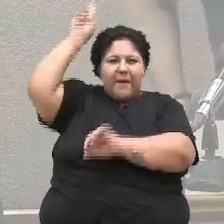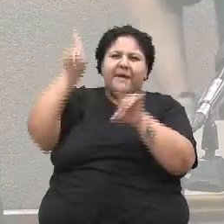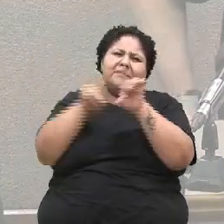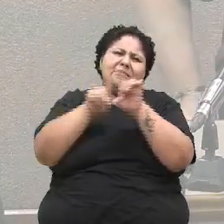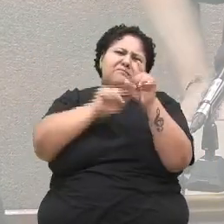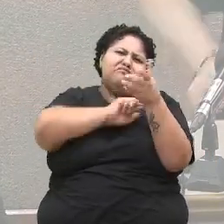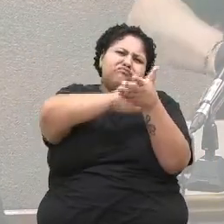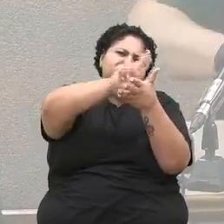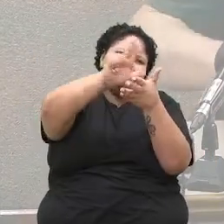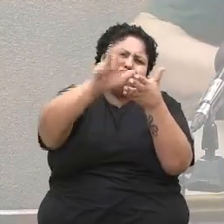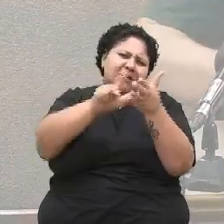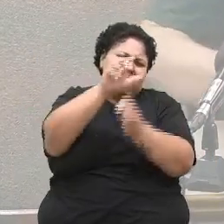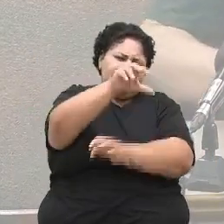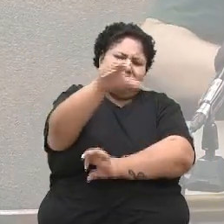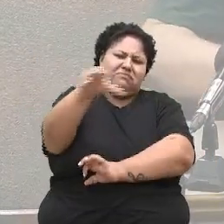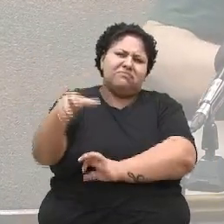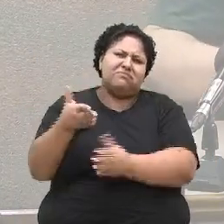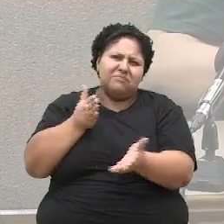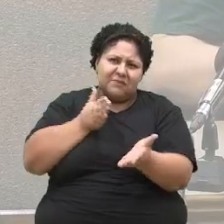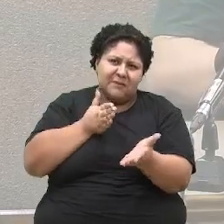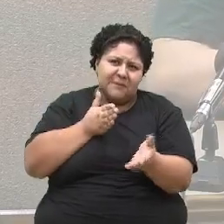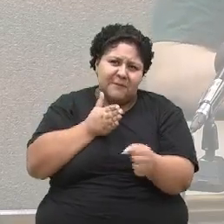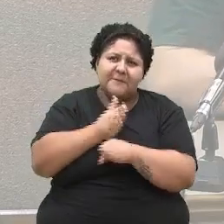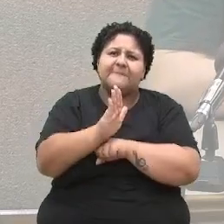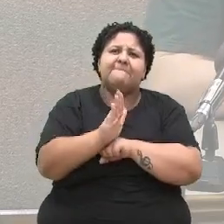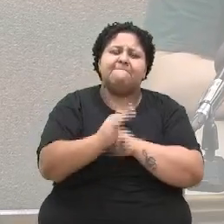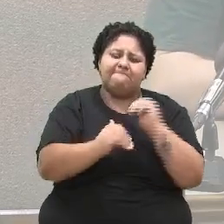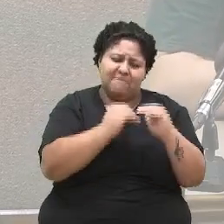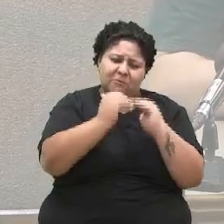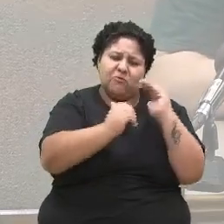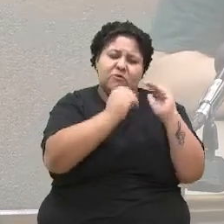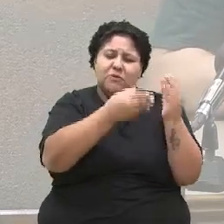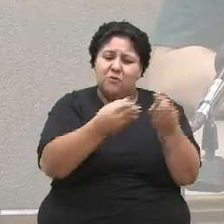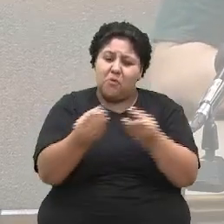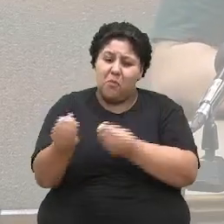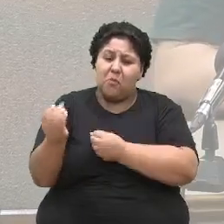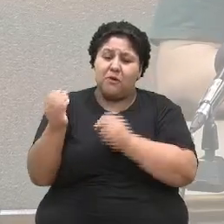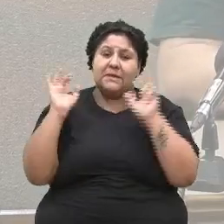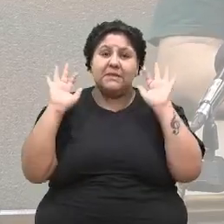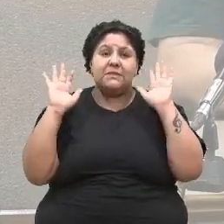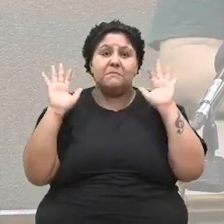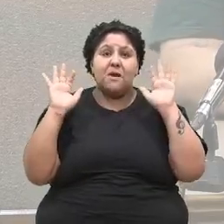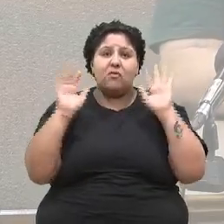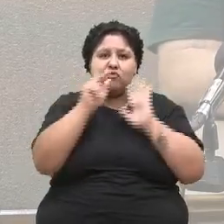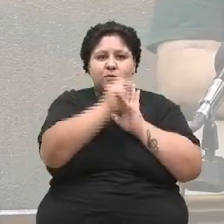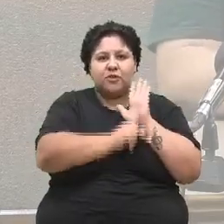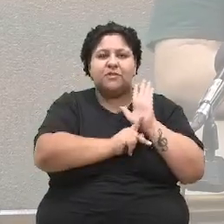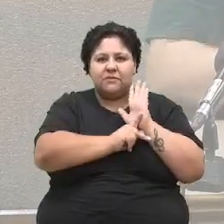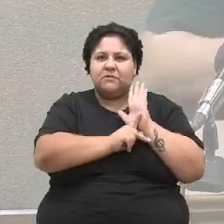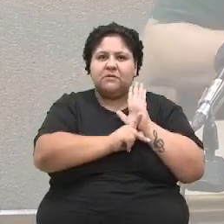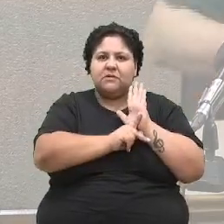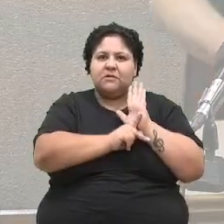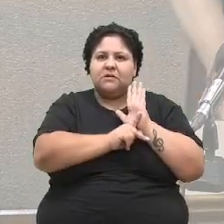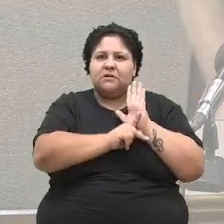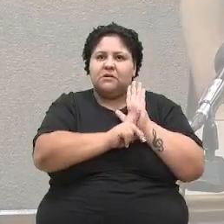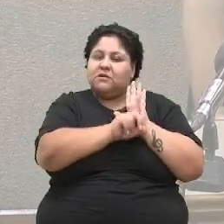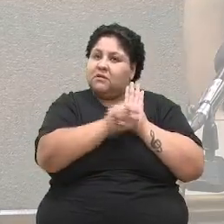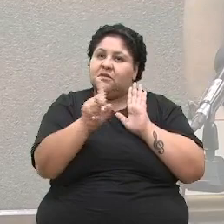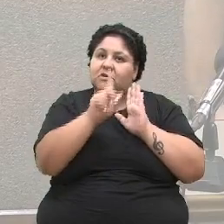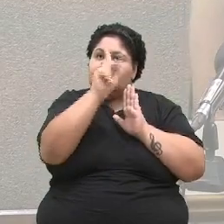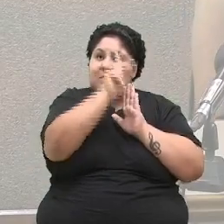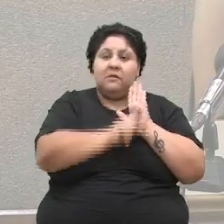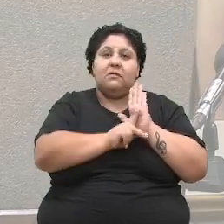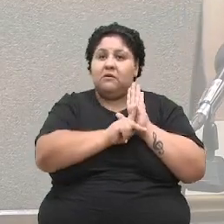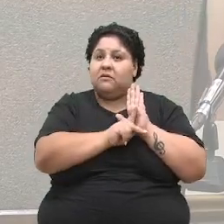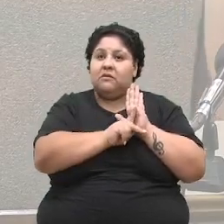projeto bem consolidado e que foi construído a muitas mãos, né? E eu quero deixar claro aqui que não é um projeto que vem em